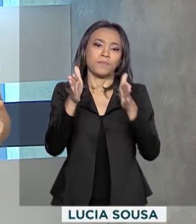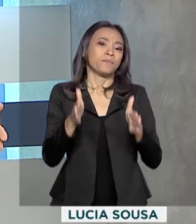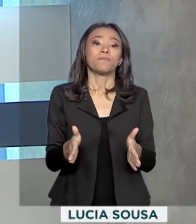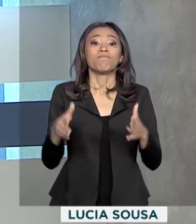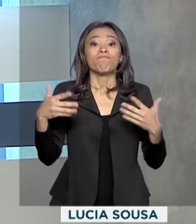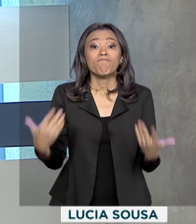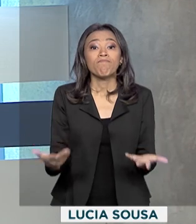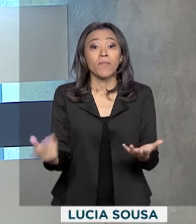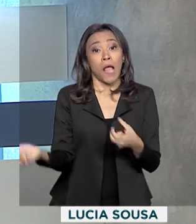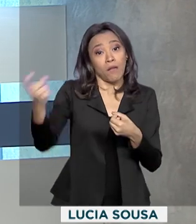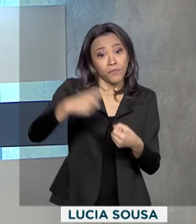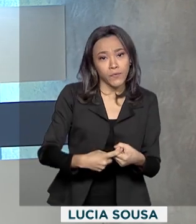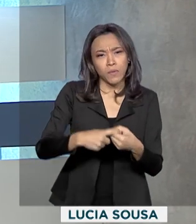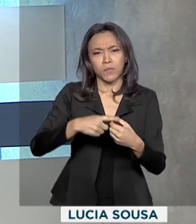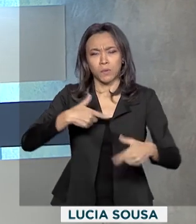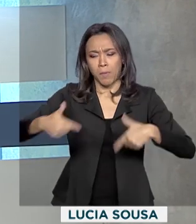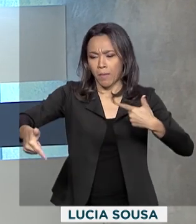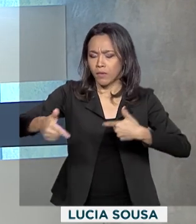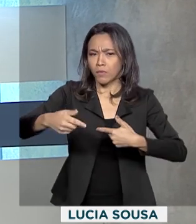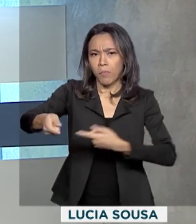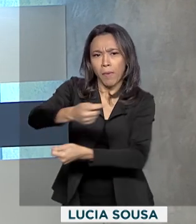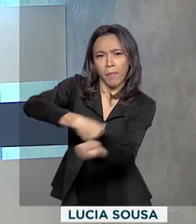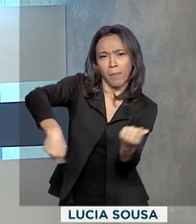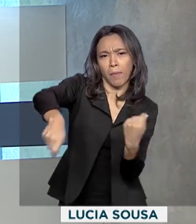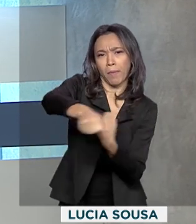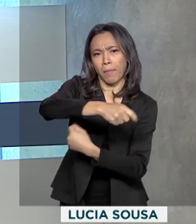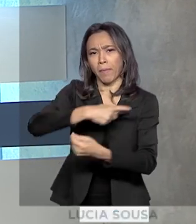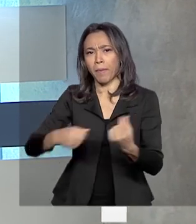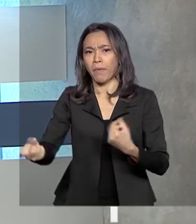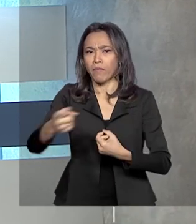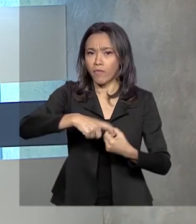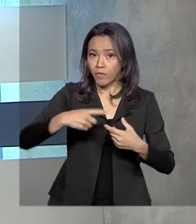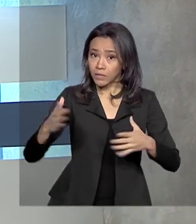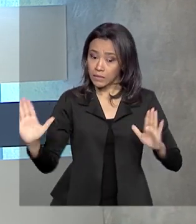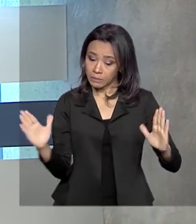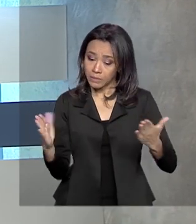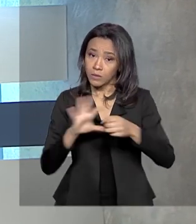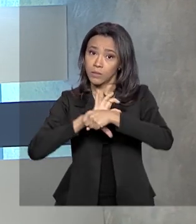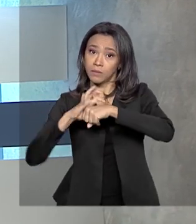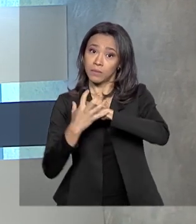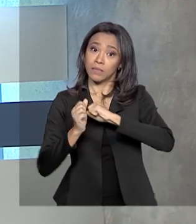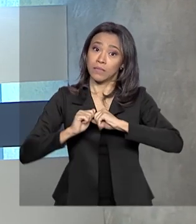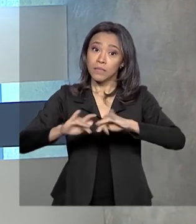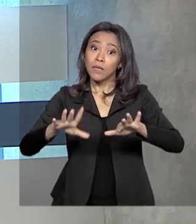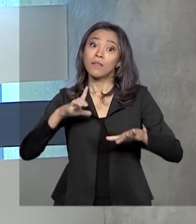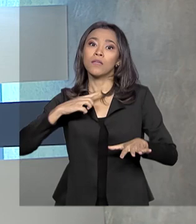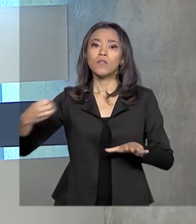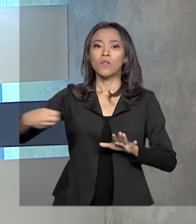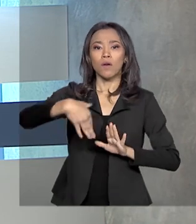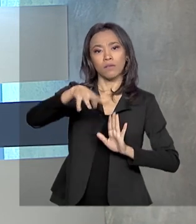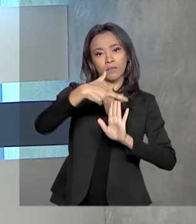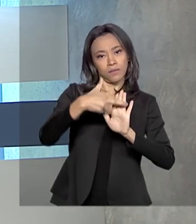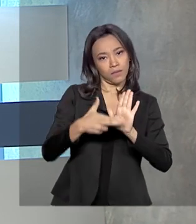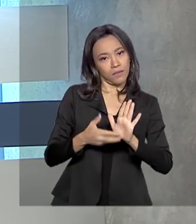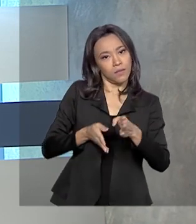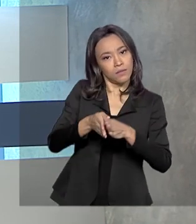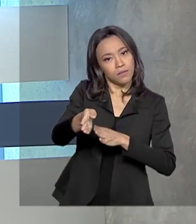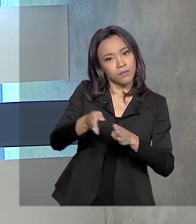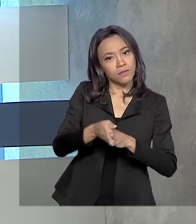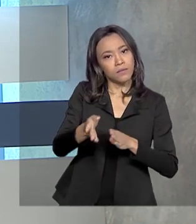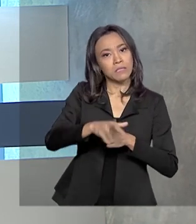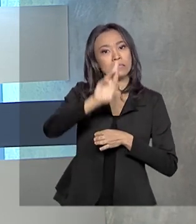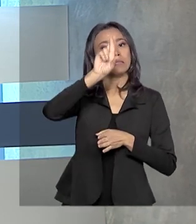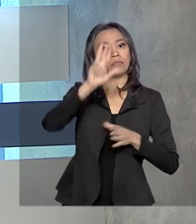Bom, a retomada das atividades econômicas no país durante a pandemia conta agora com novas orientações do Ministério da